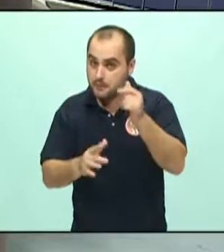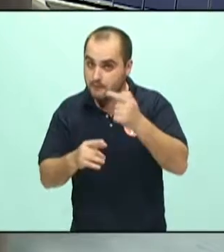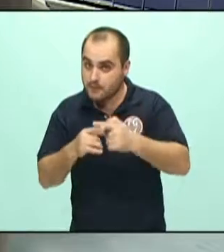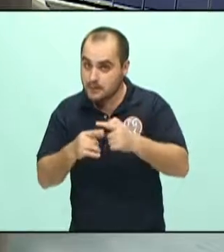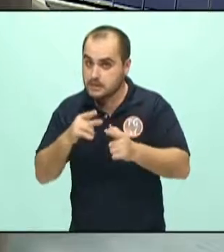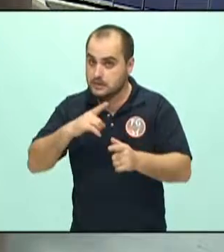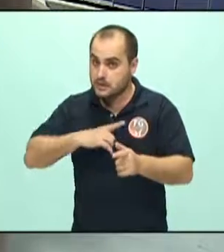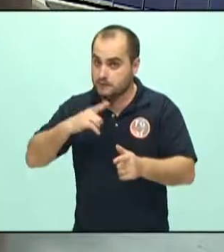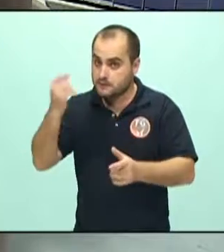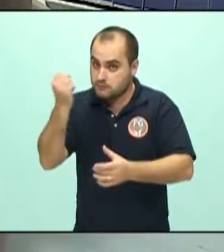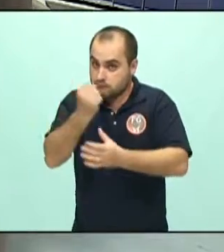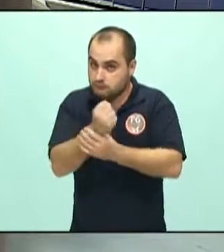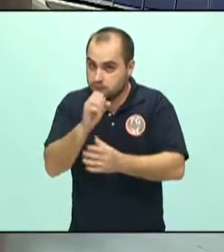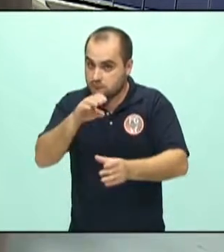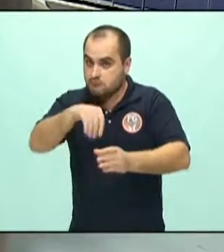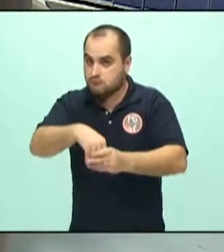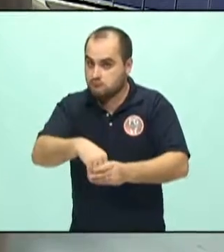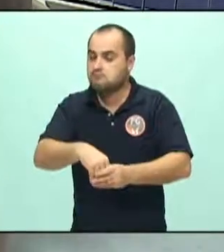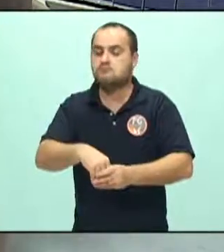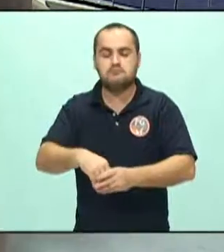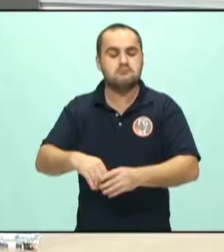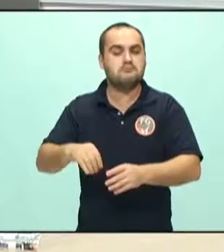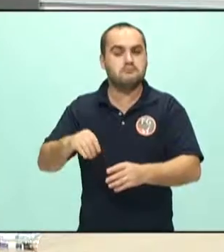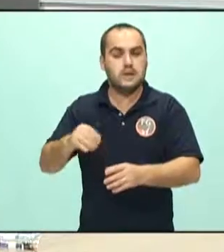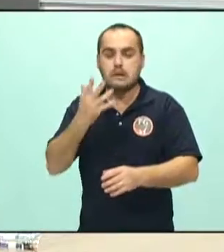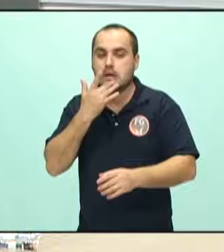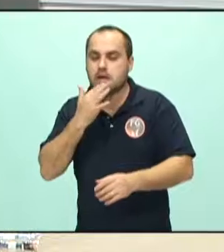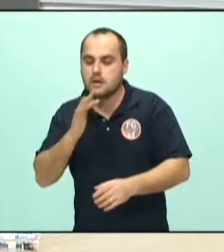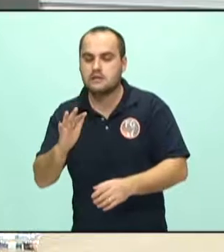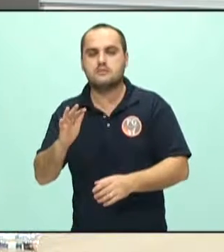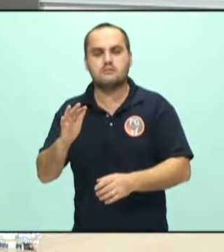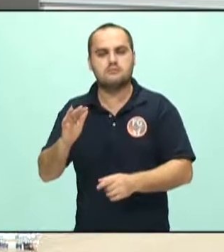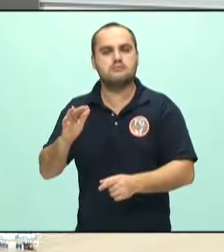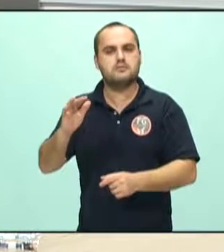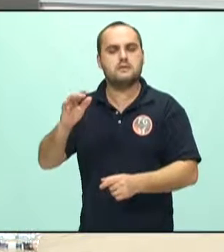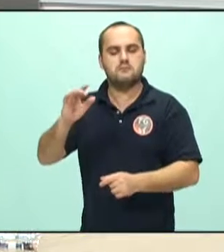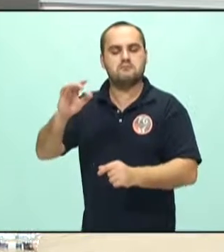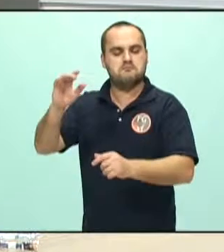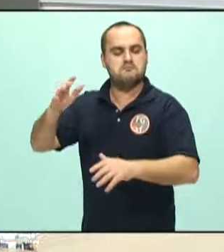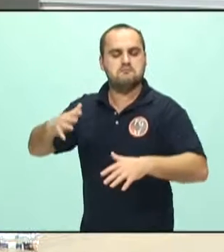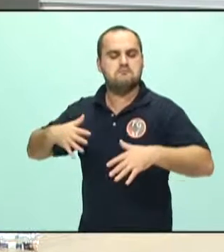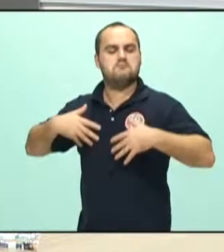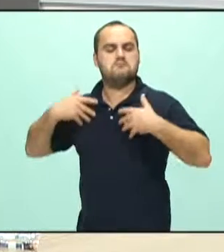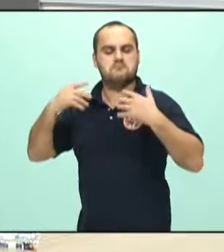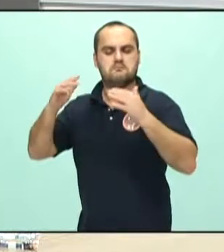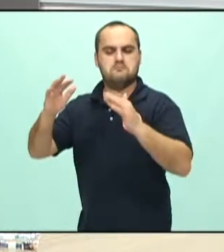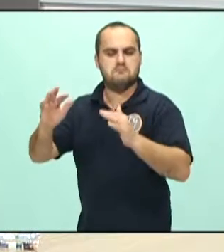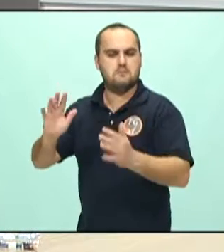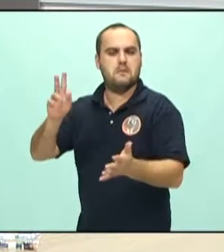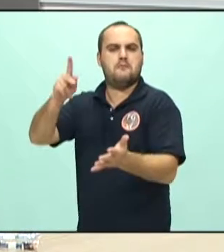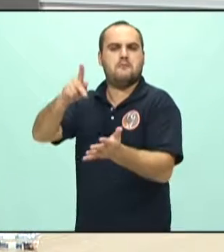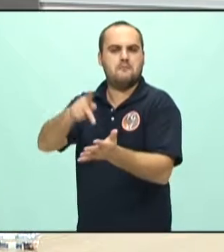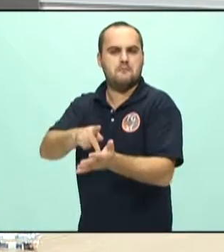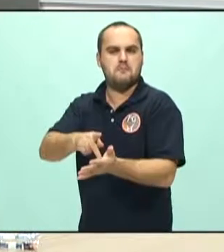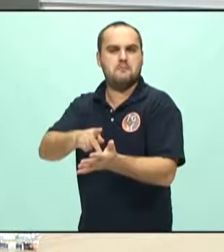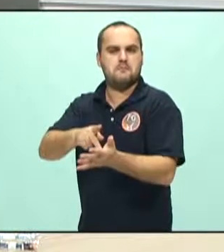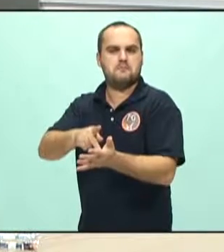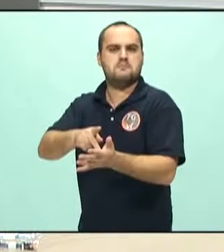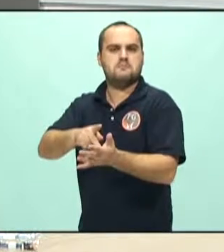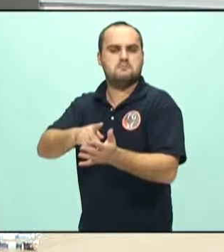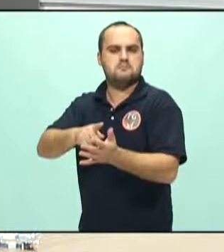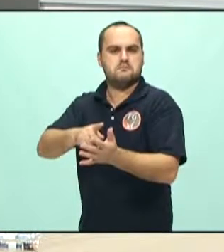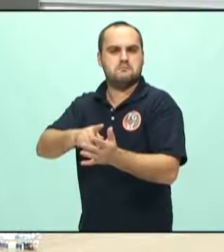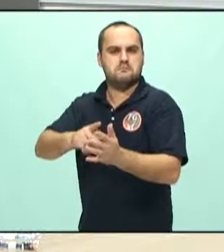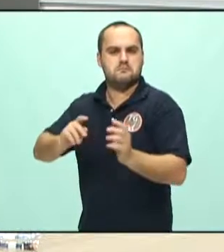e nós embarcamos também é nessa nessa expectativa mesmo